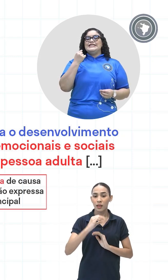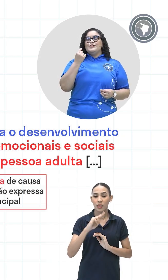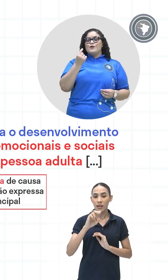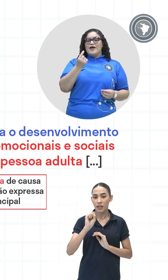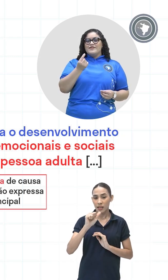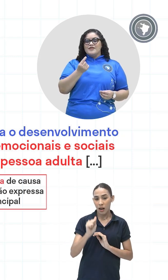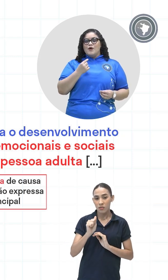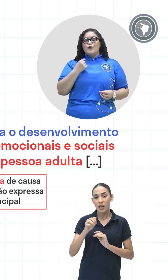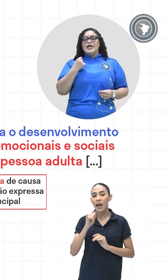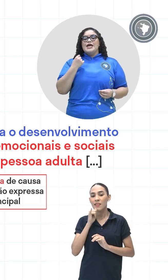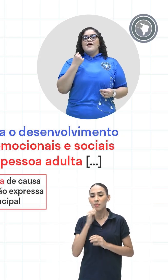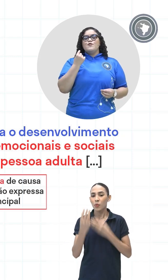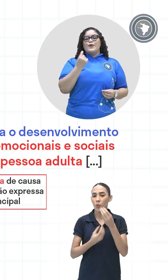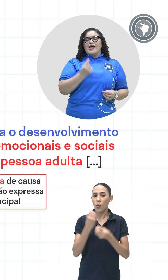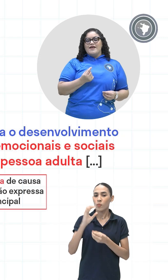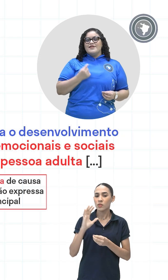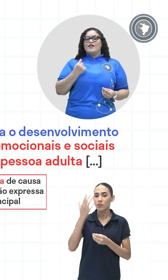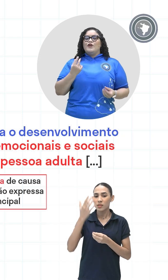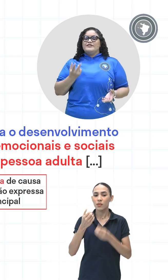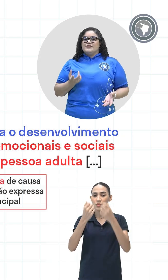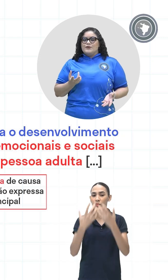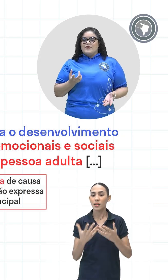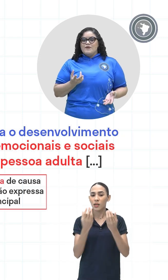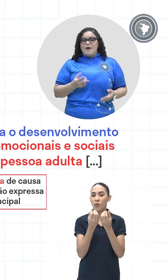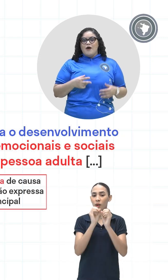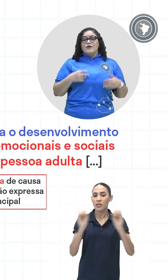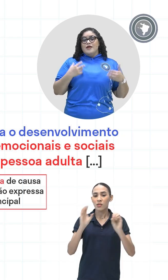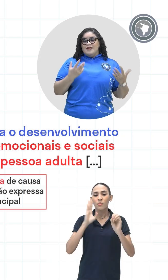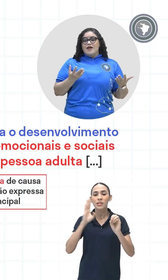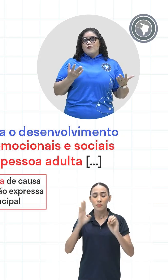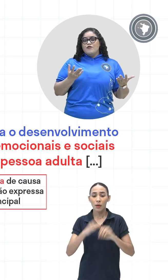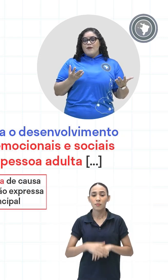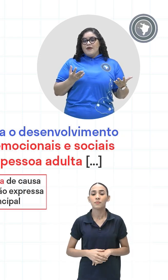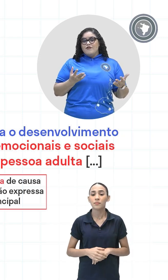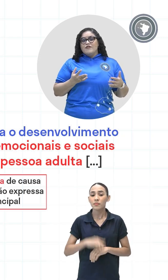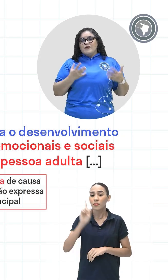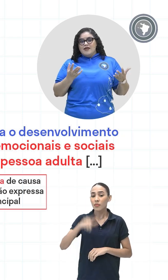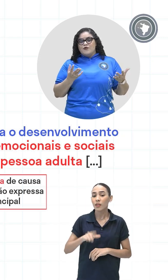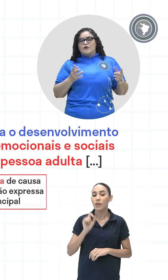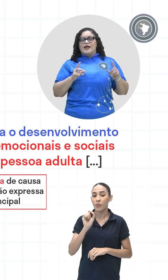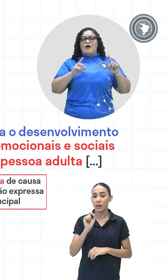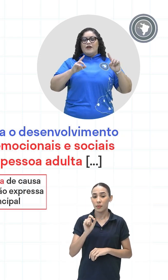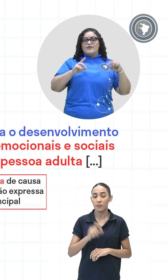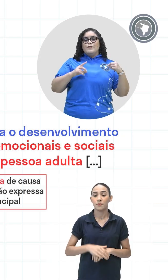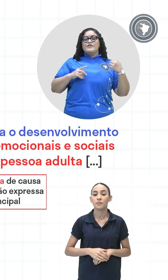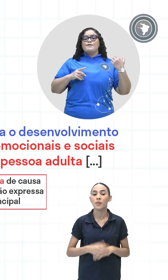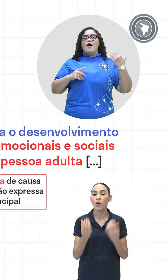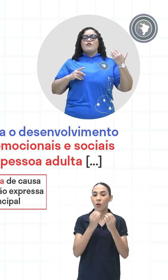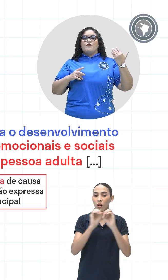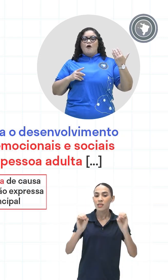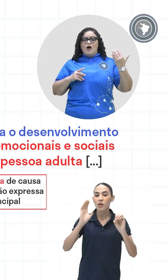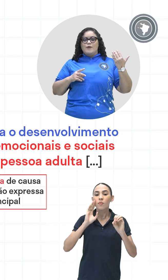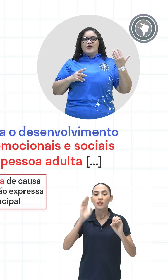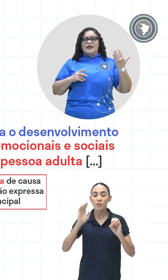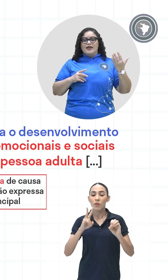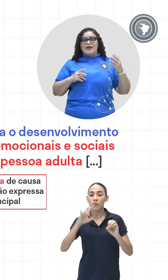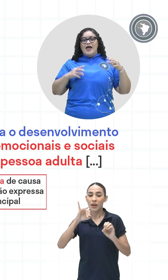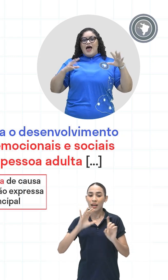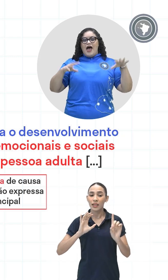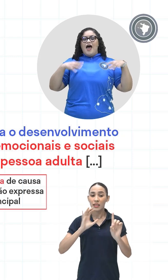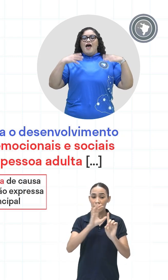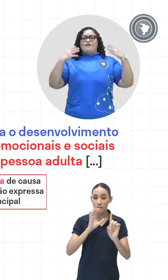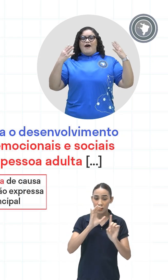à situação expressa na oração principal. E é justamente isso, né? A oração principal informa